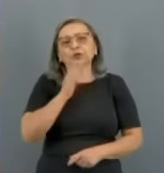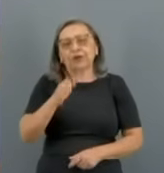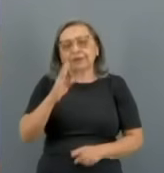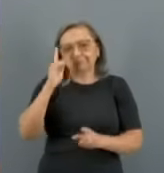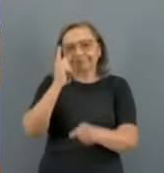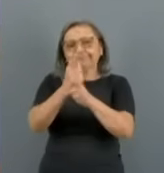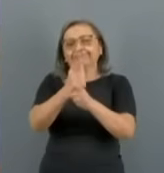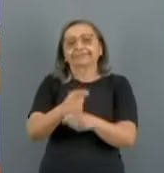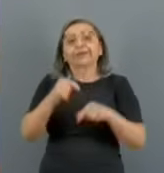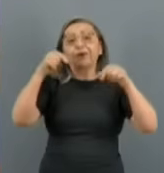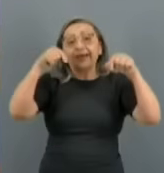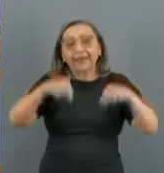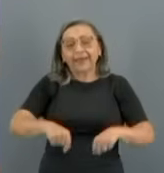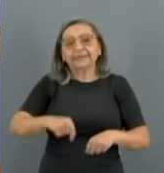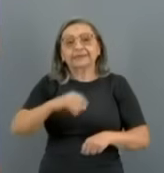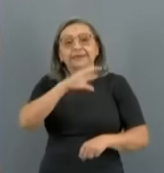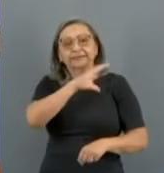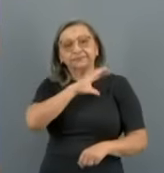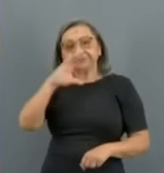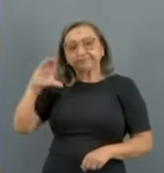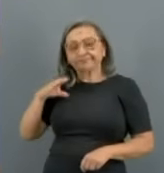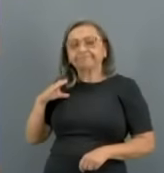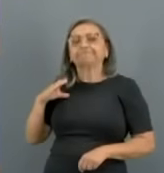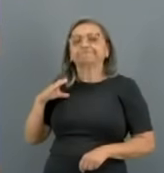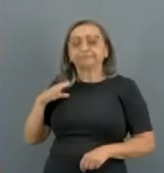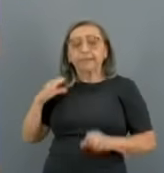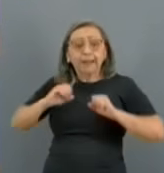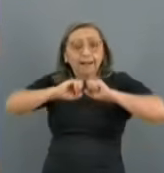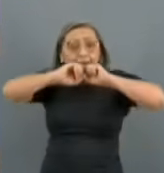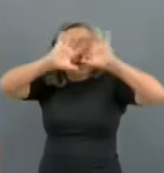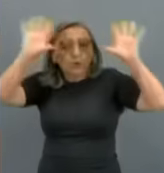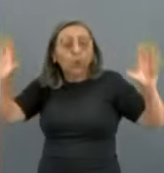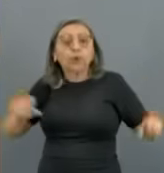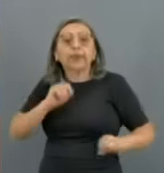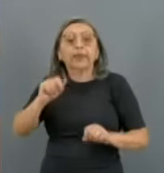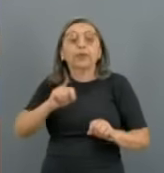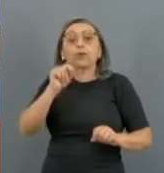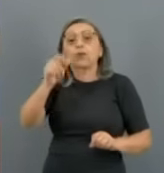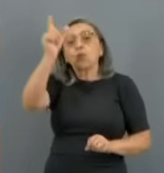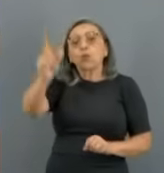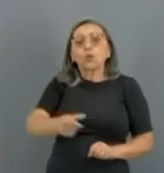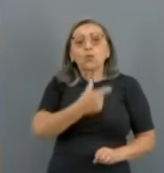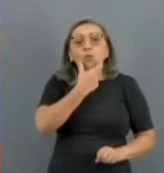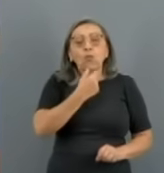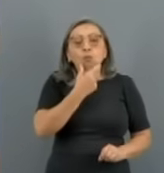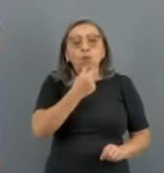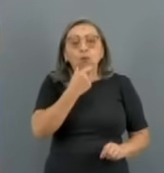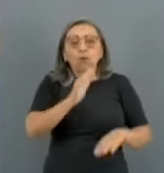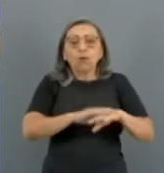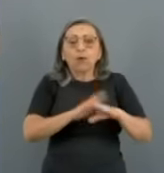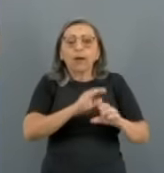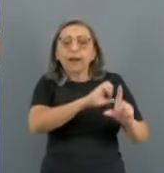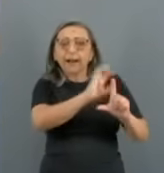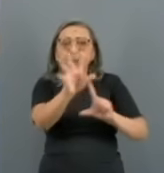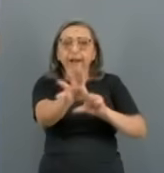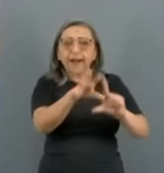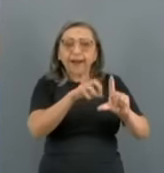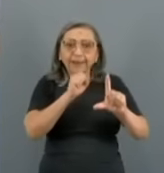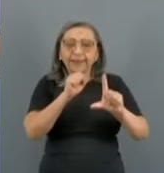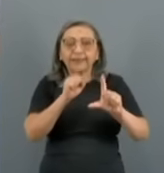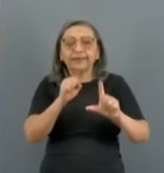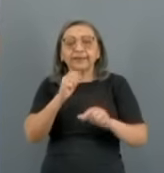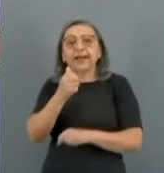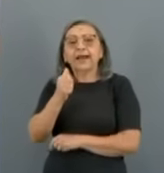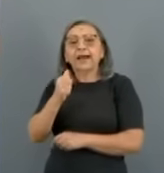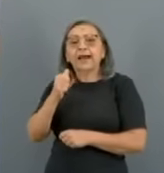Esta CPMI deu luz para a ação do hacker de Araraquara, que hoje a deputada Carla Zambelli,